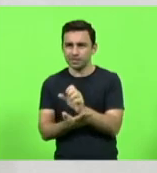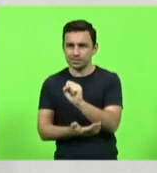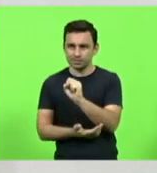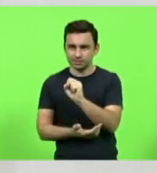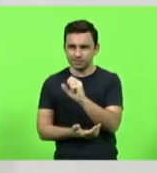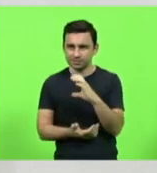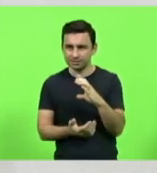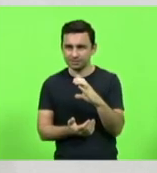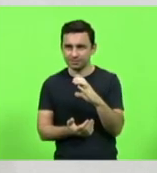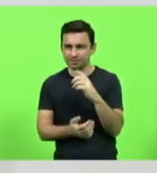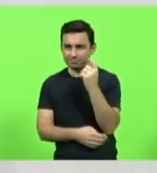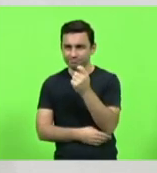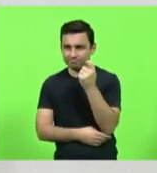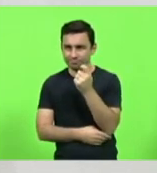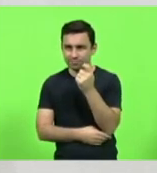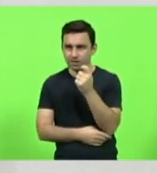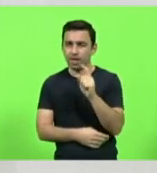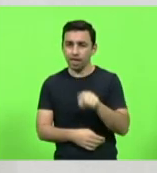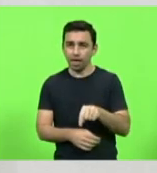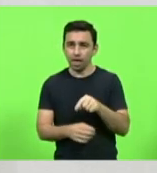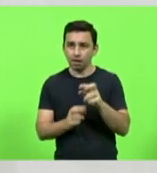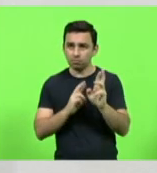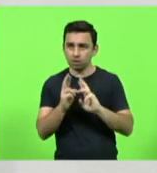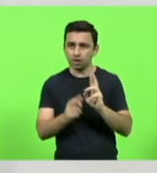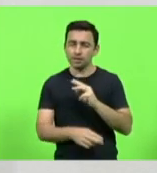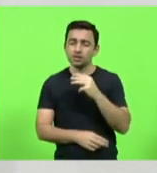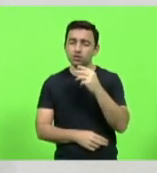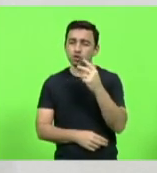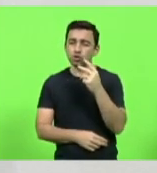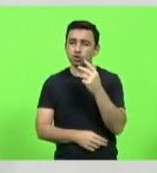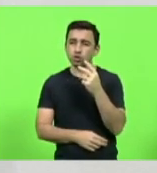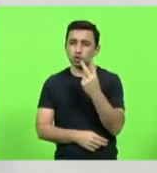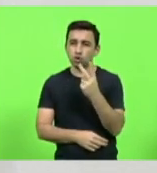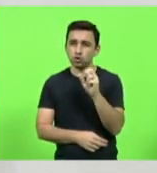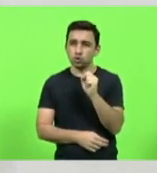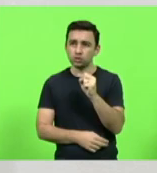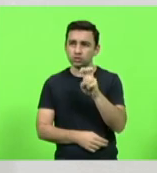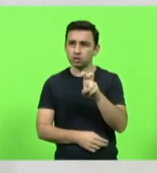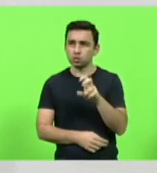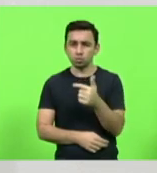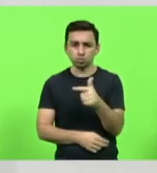Sul, que é a BR-285, foi cortado integralmente, não tem mais nenhum real.